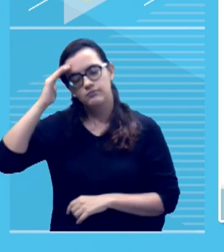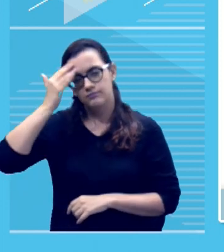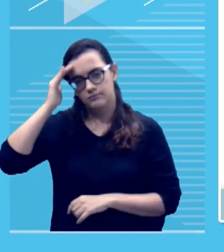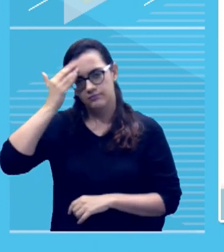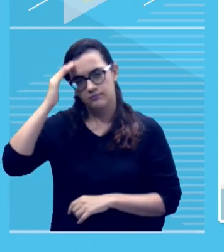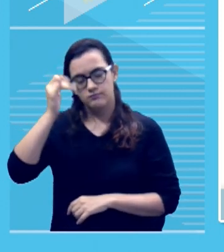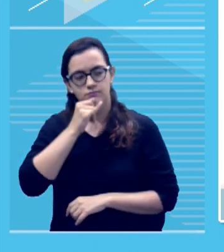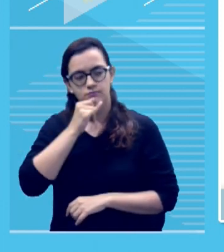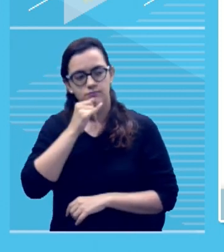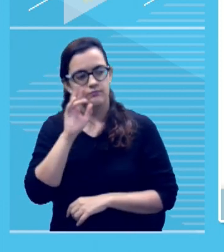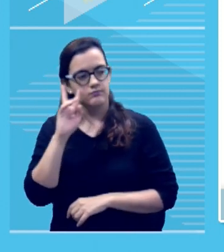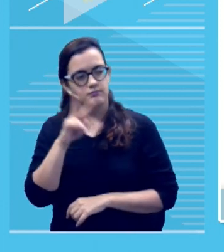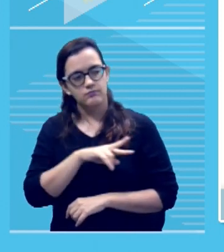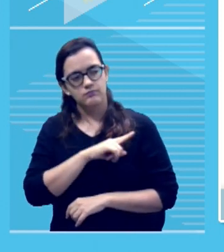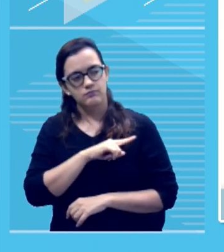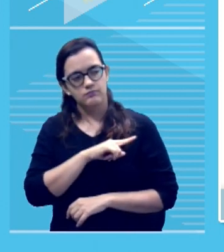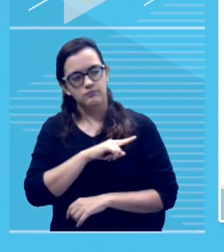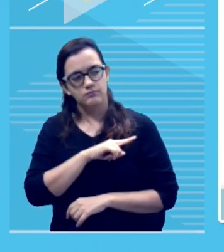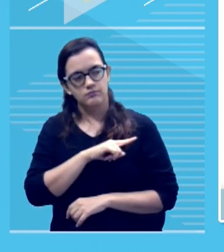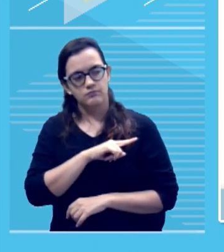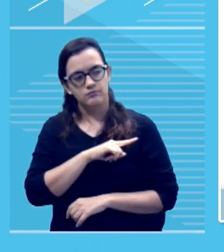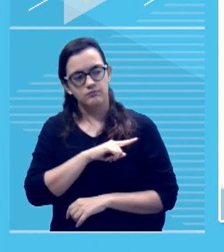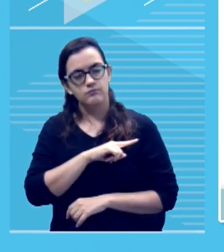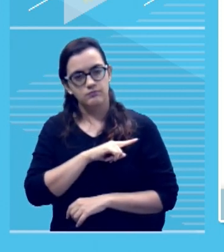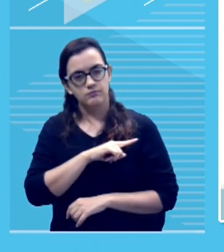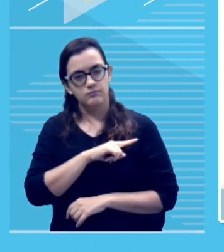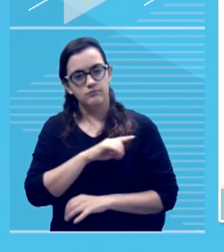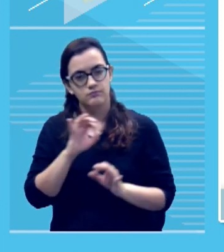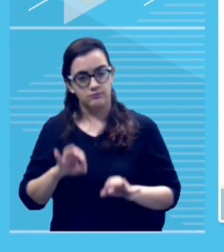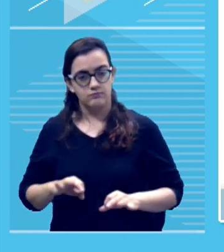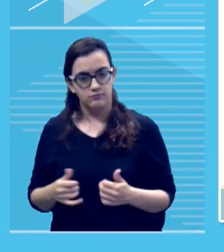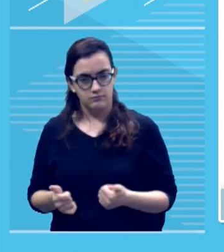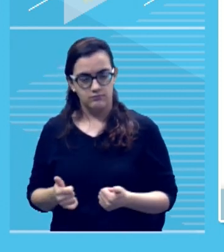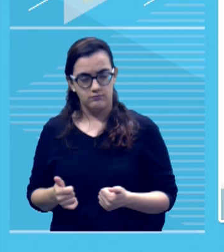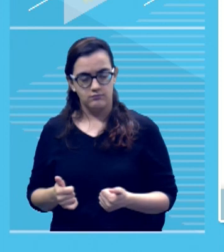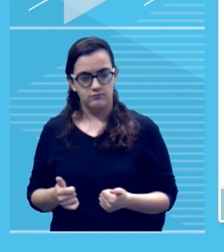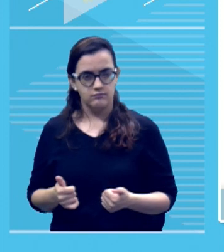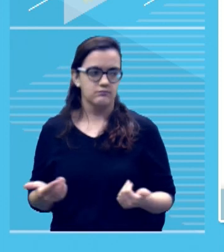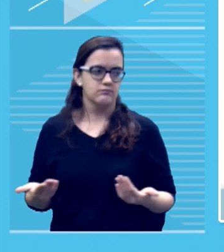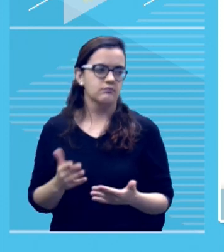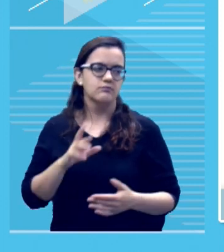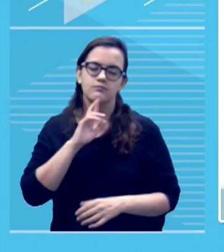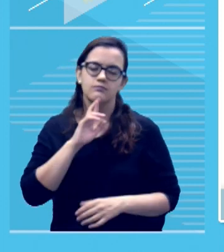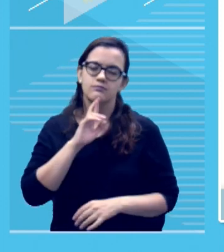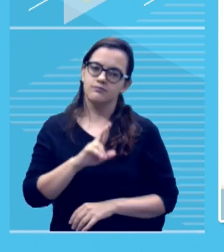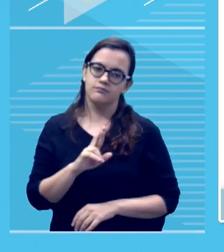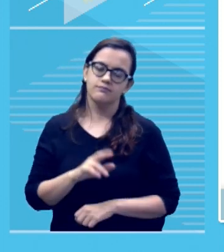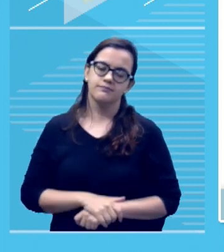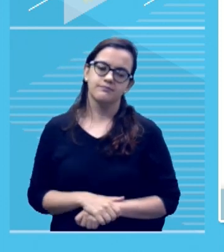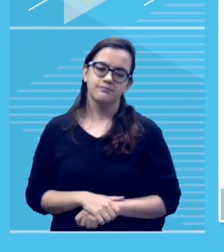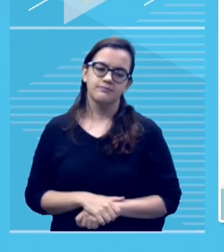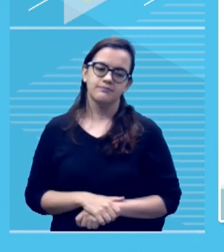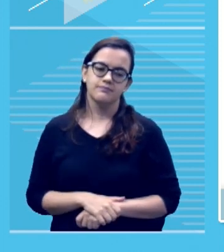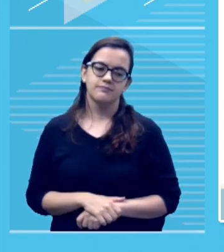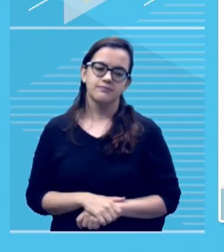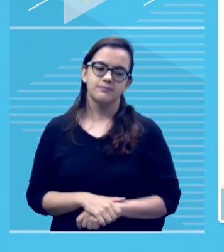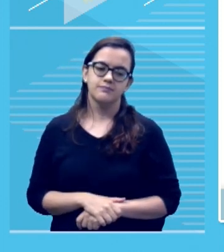tem carbono assimétrico, tem isomeria ótica. Tudo bem? A